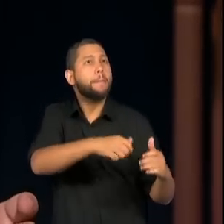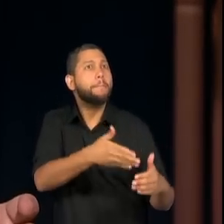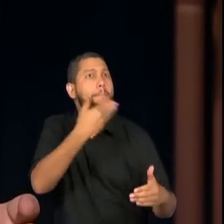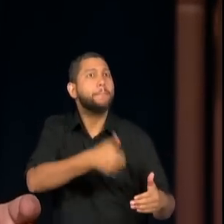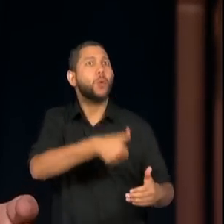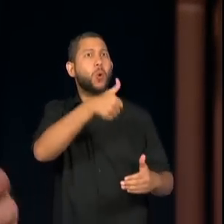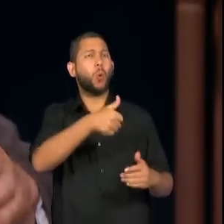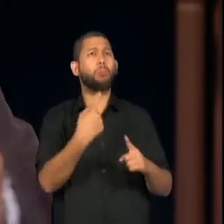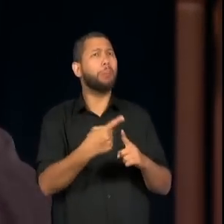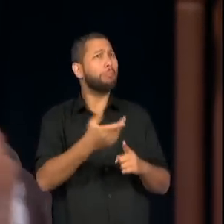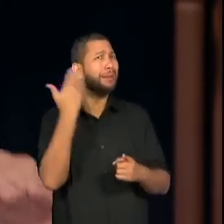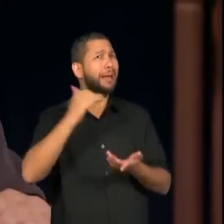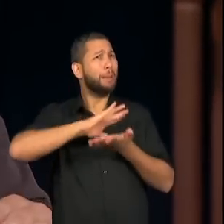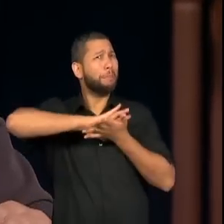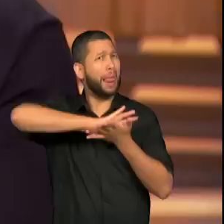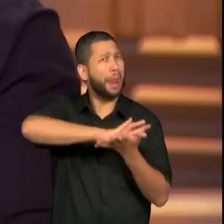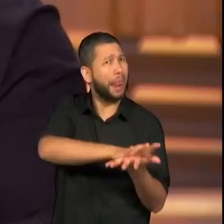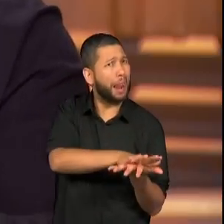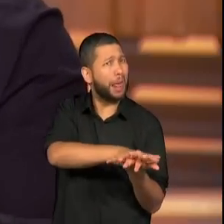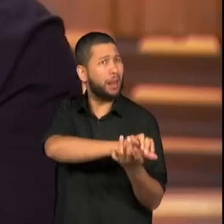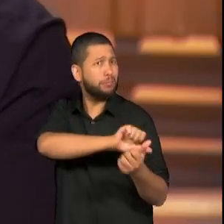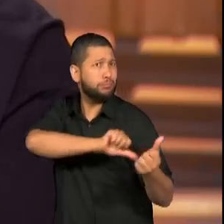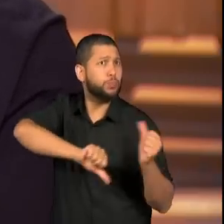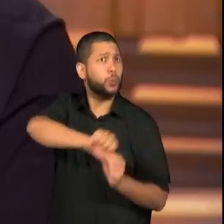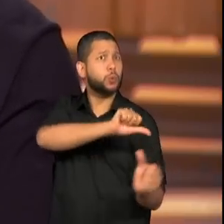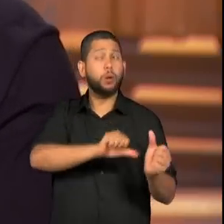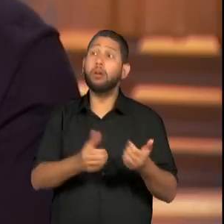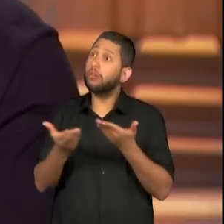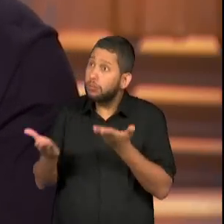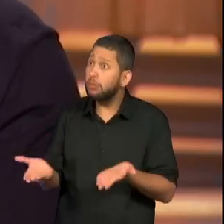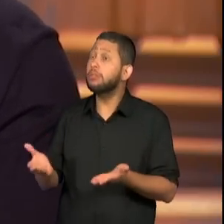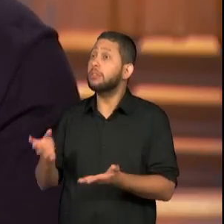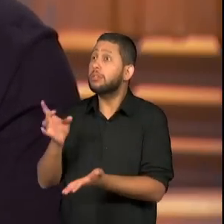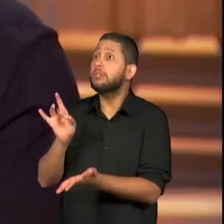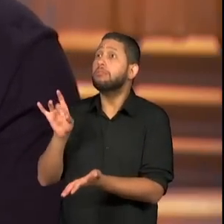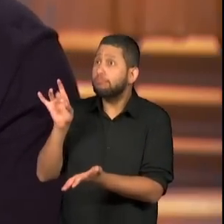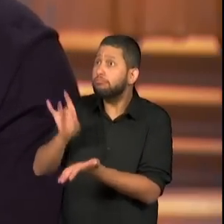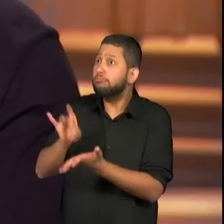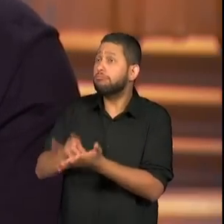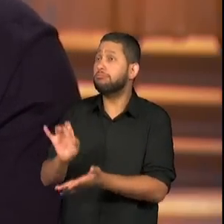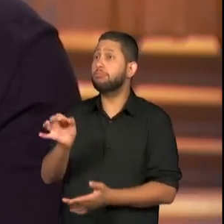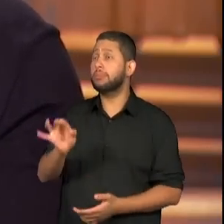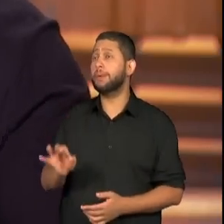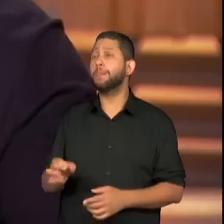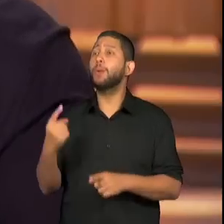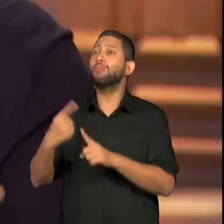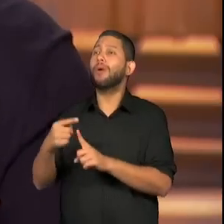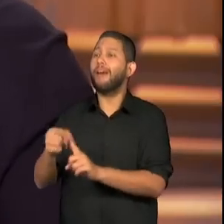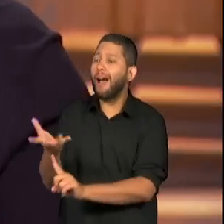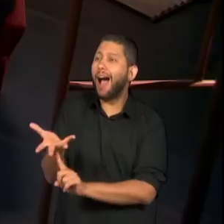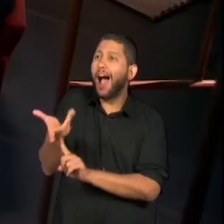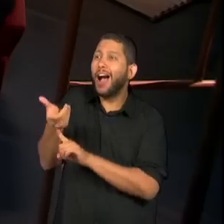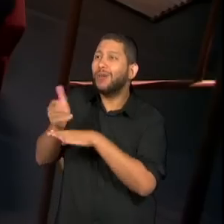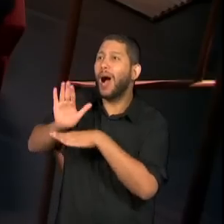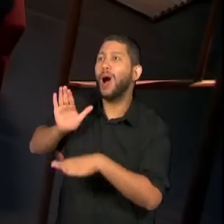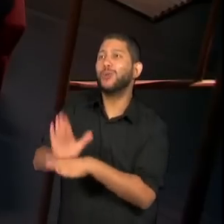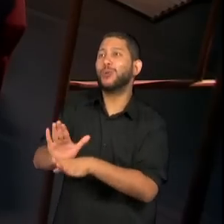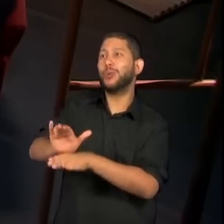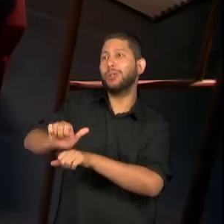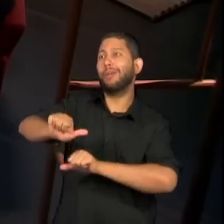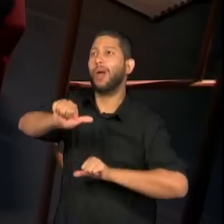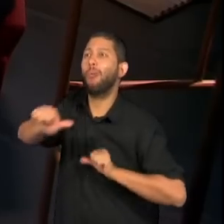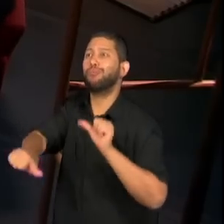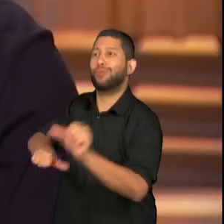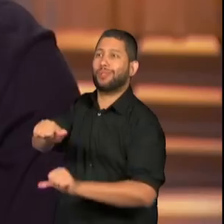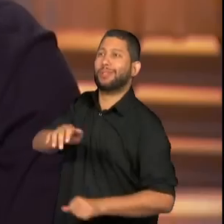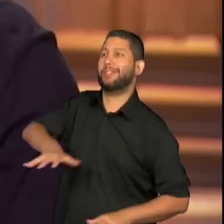pode chamar, onde estava devastado. Tipo assim, reagindo com arte, né? Porque a arte ela tem um papel